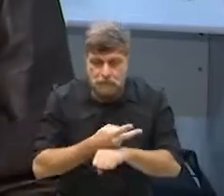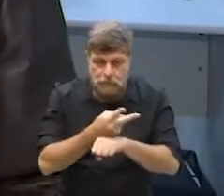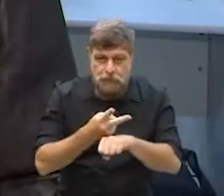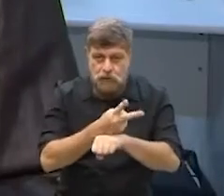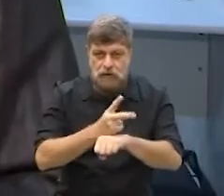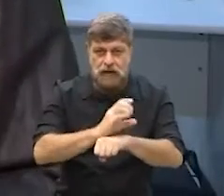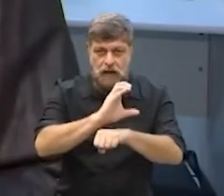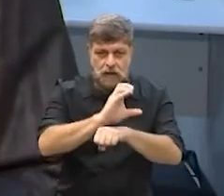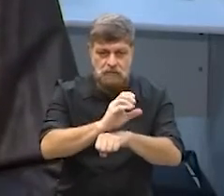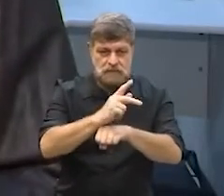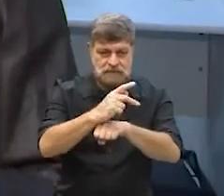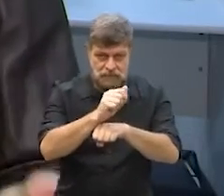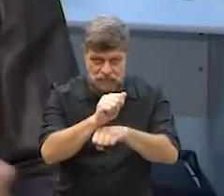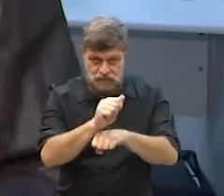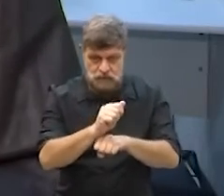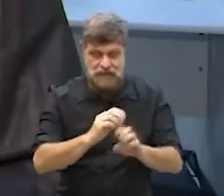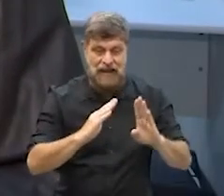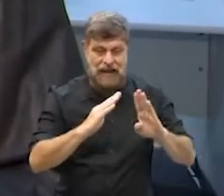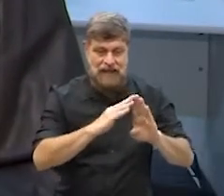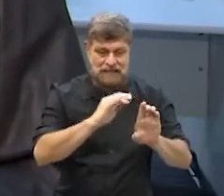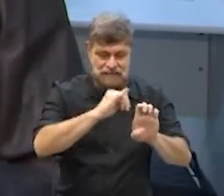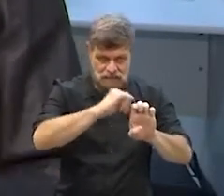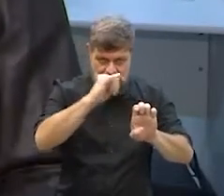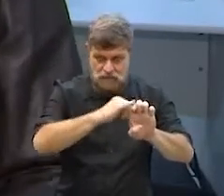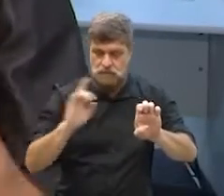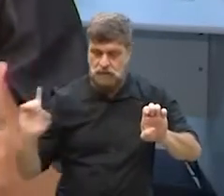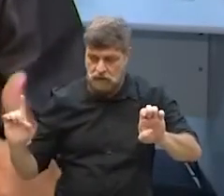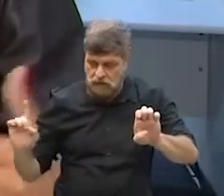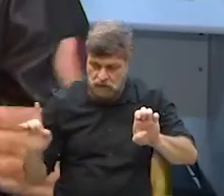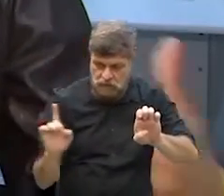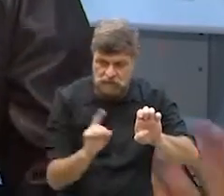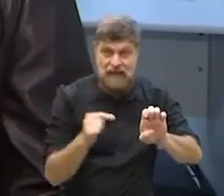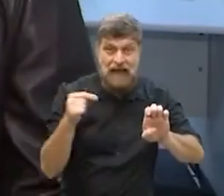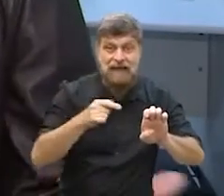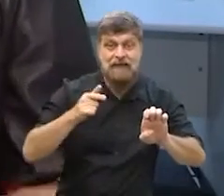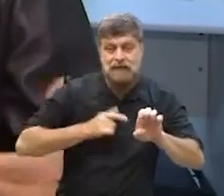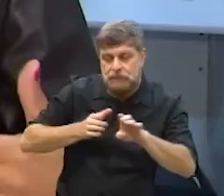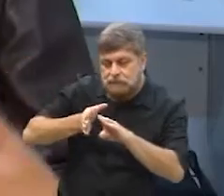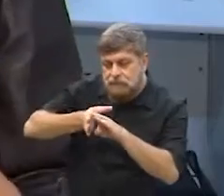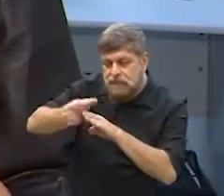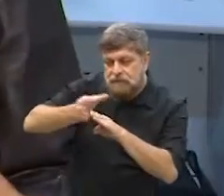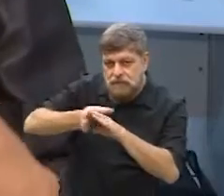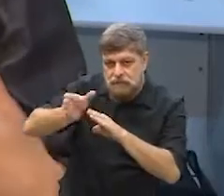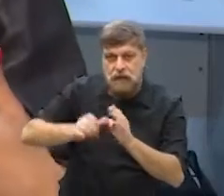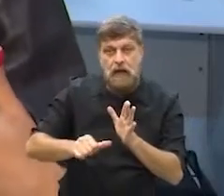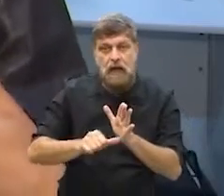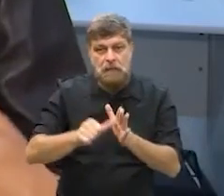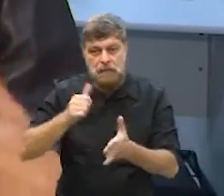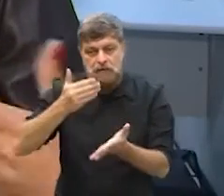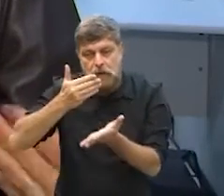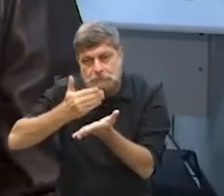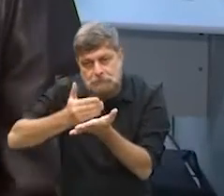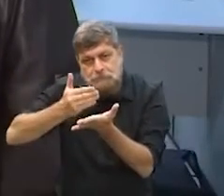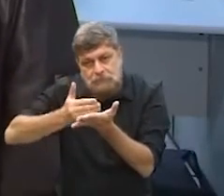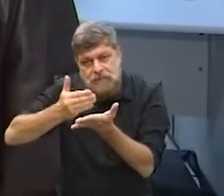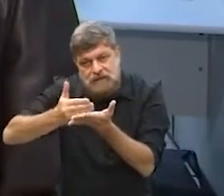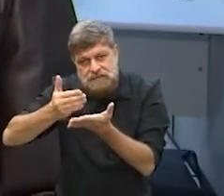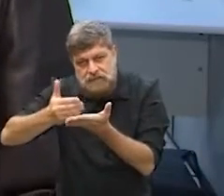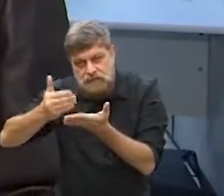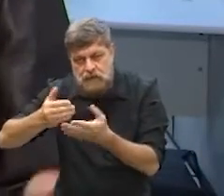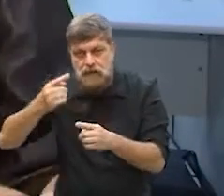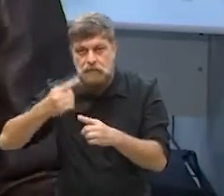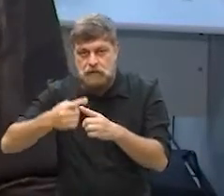pelo CEPAT, pela Casa do Empreendedor, e aqui ela tem todas as orientações. Inicialmente, eles vão fazer o